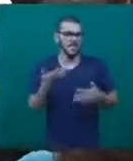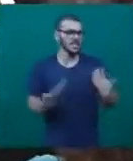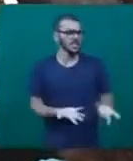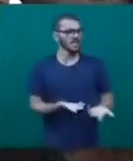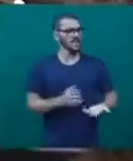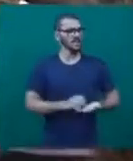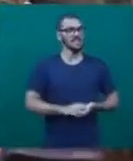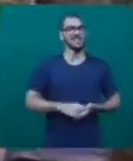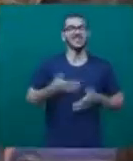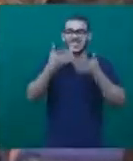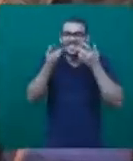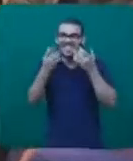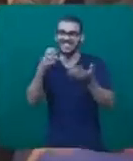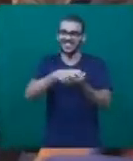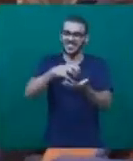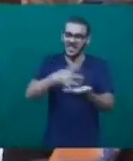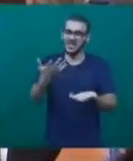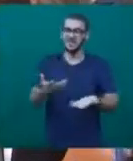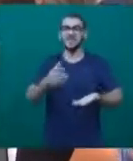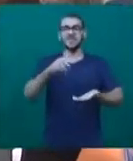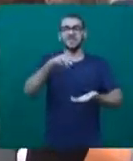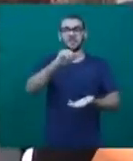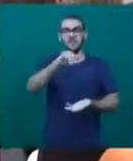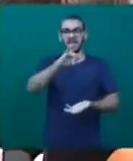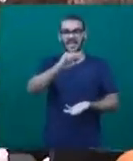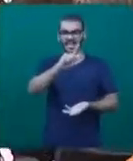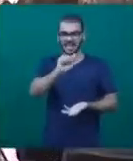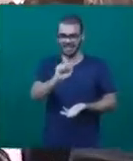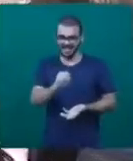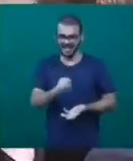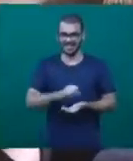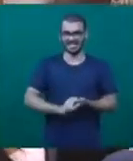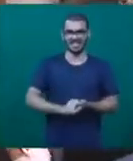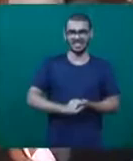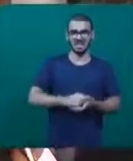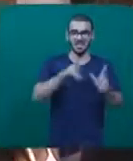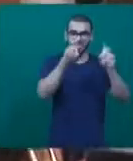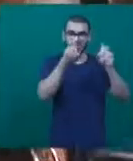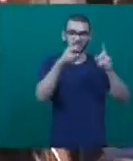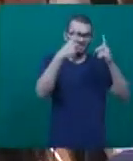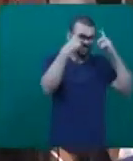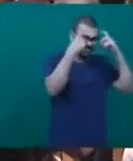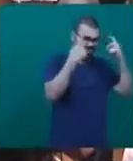teatro das estudantes do Coletivo das Migas sobre o tema violência contra a mulher.